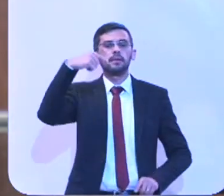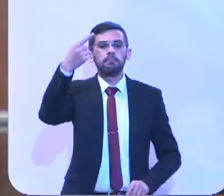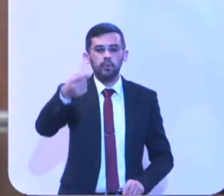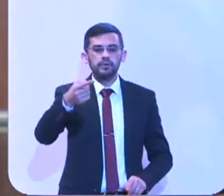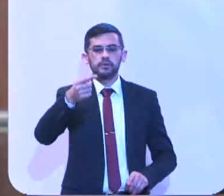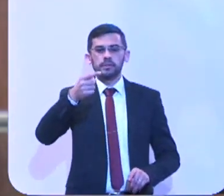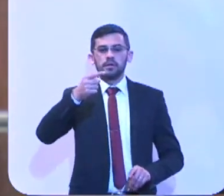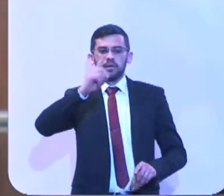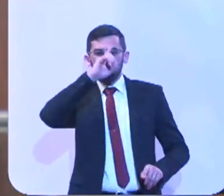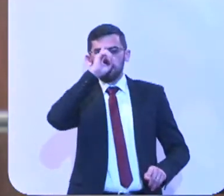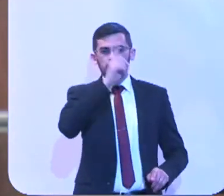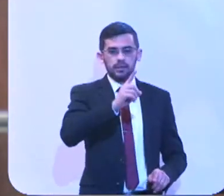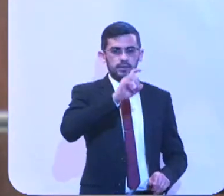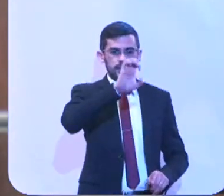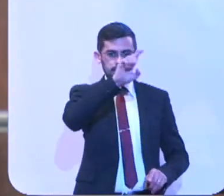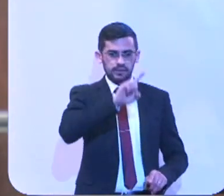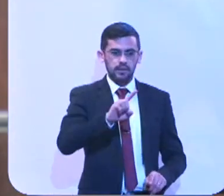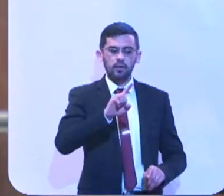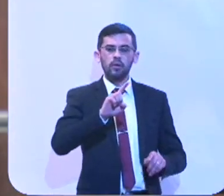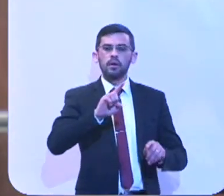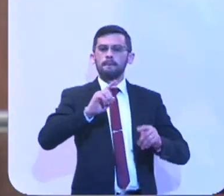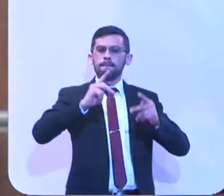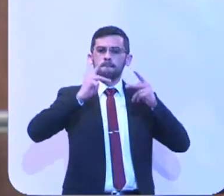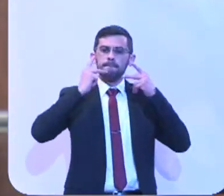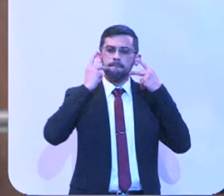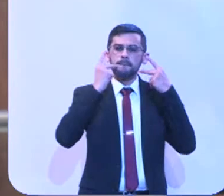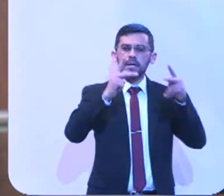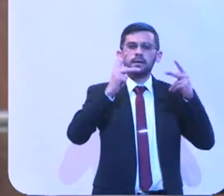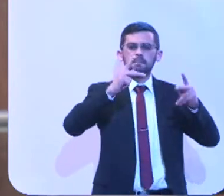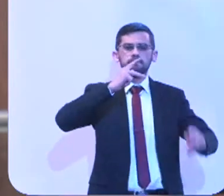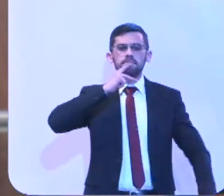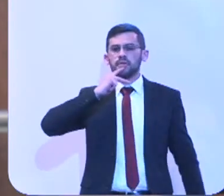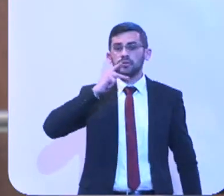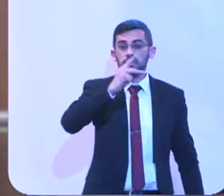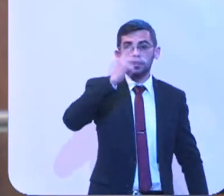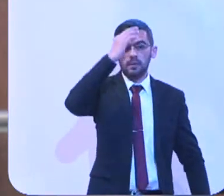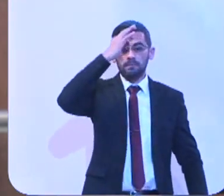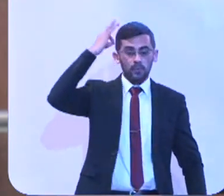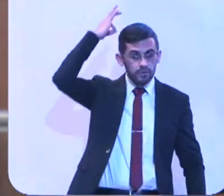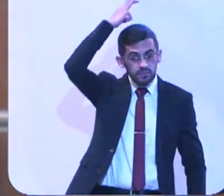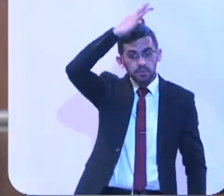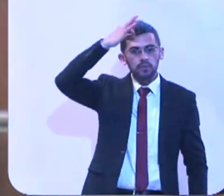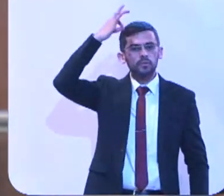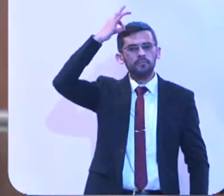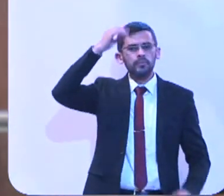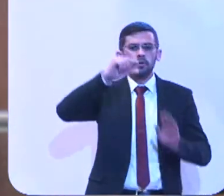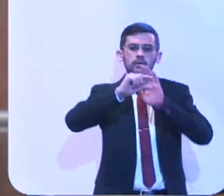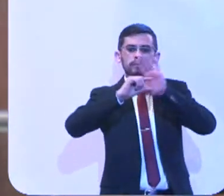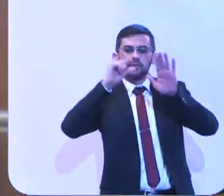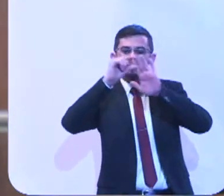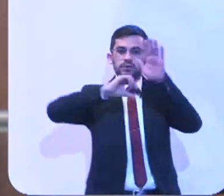profetiza ao Espírito, prega ao Espírito. E o versículo 9 diz: a seguir ele me disse,